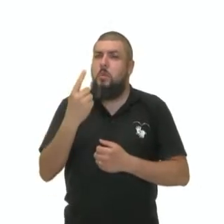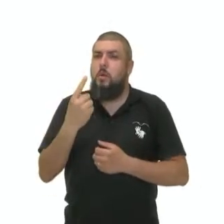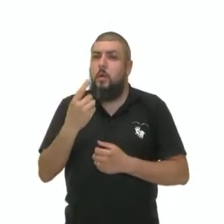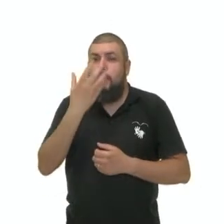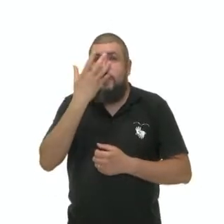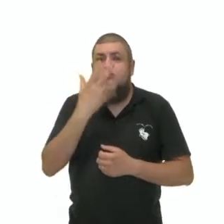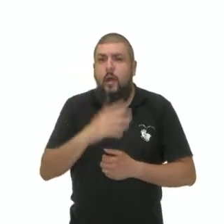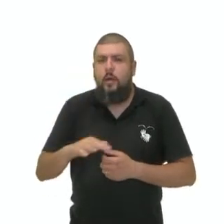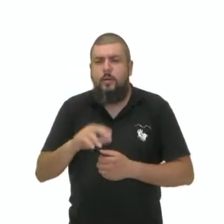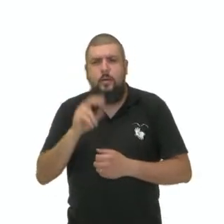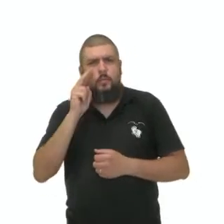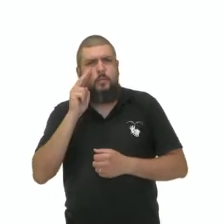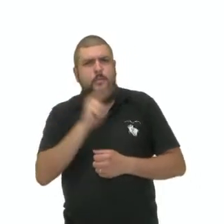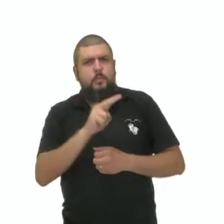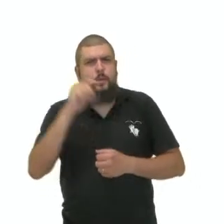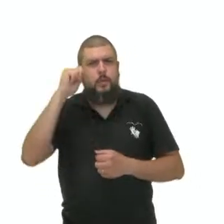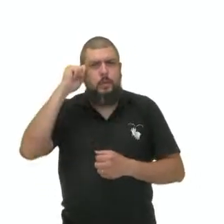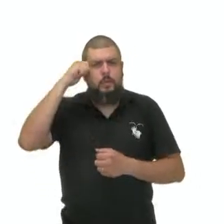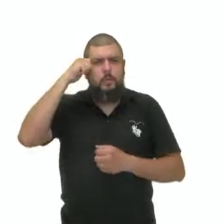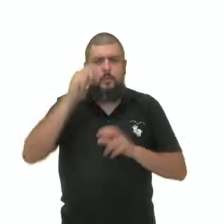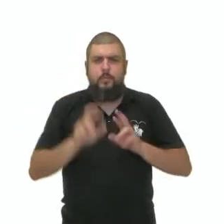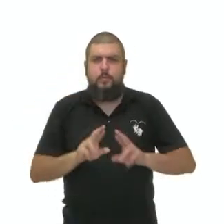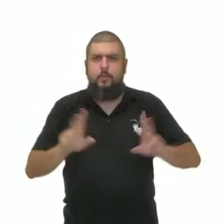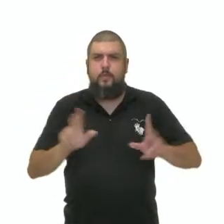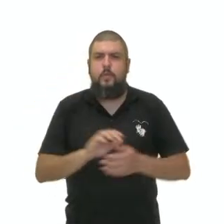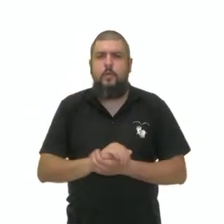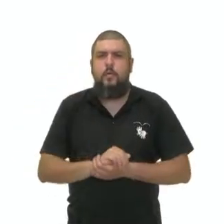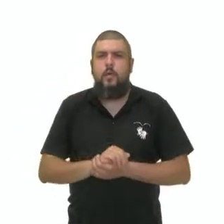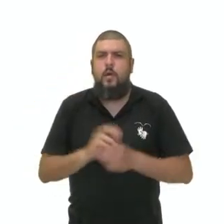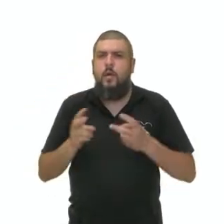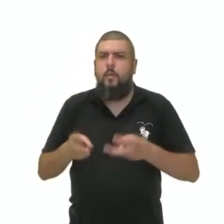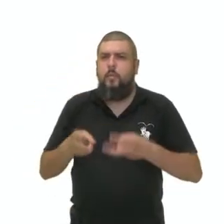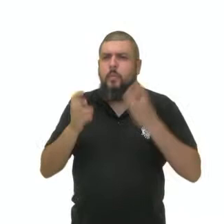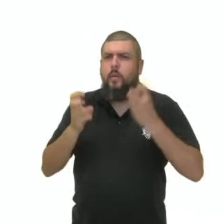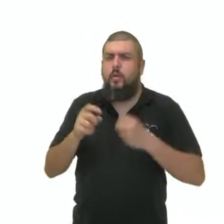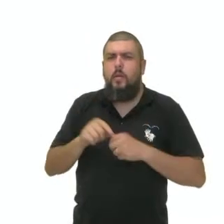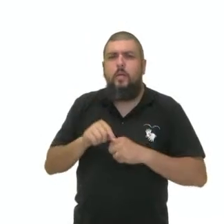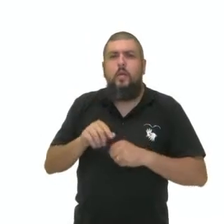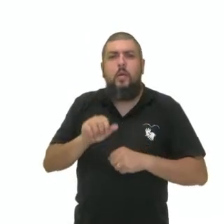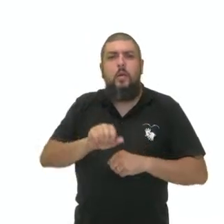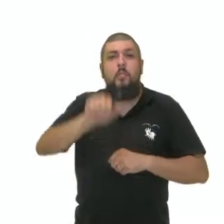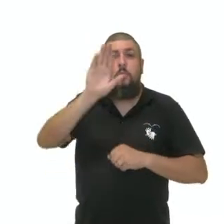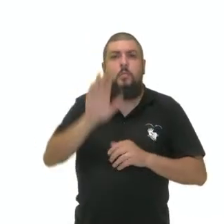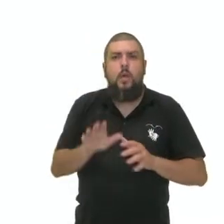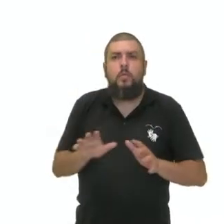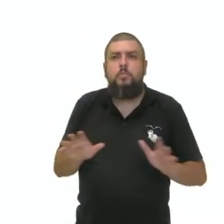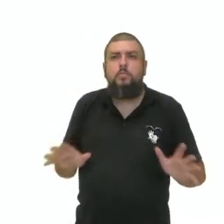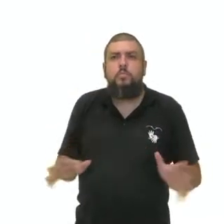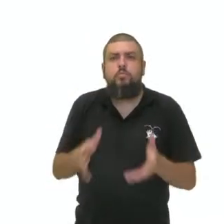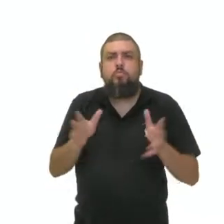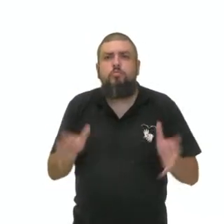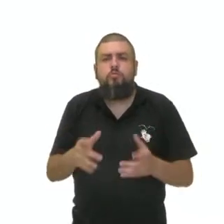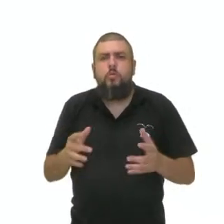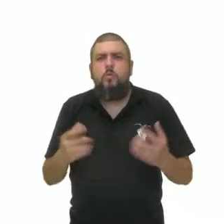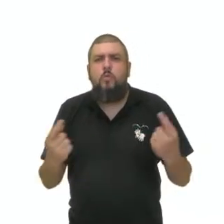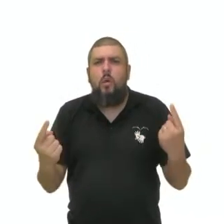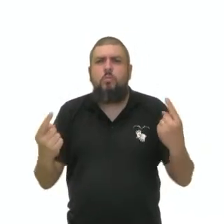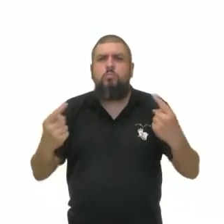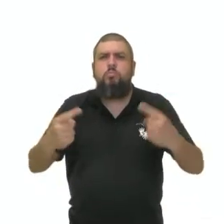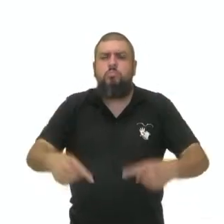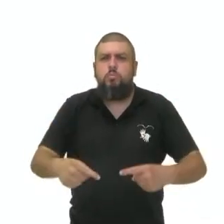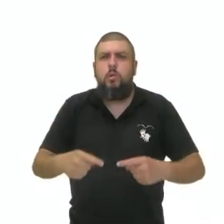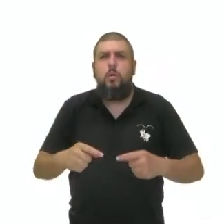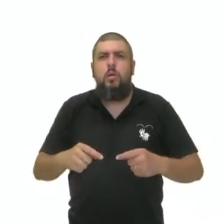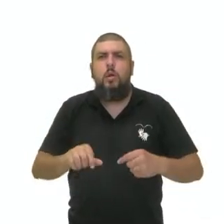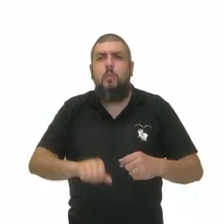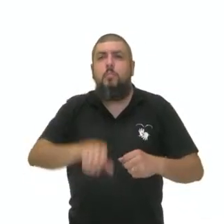da aparência, nota que os colegas são mais incentivados a competir entre si do que se juntar